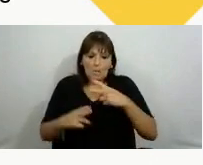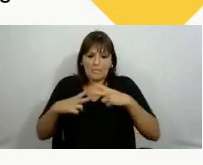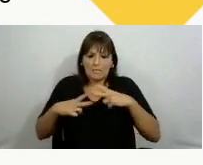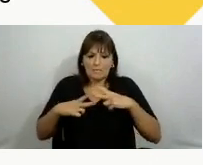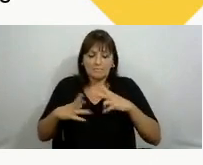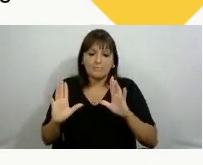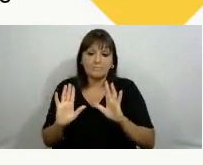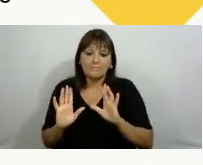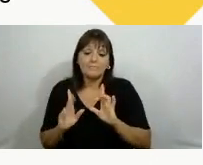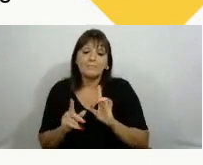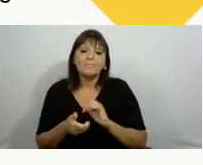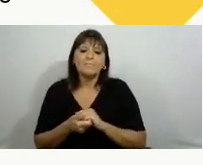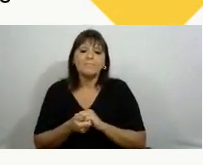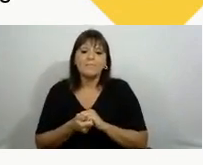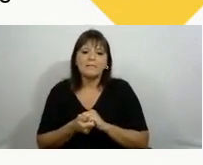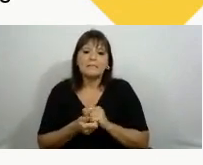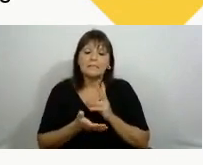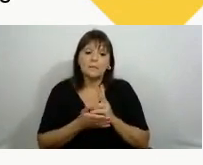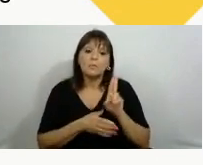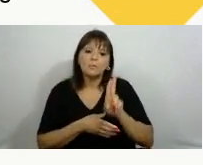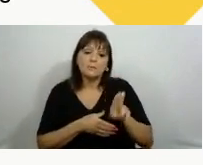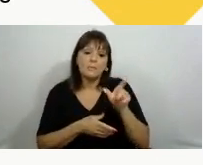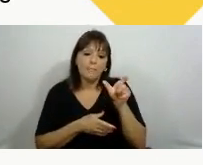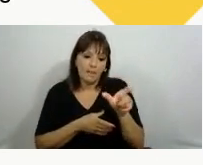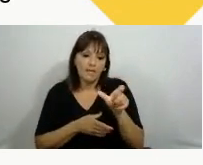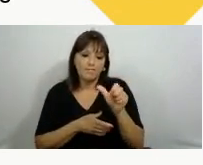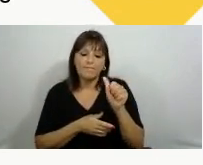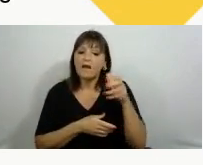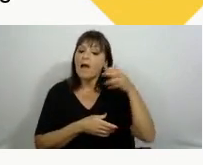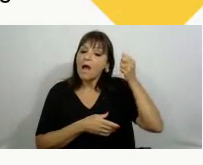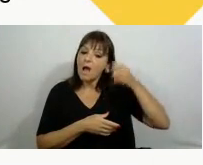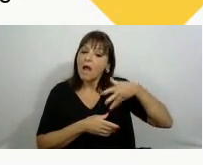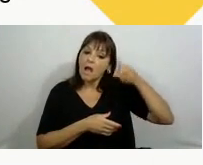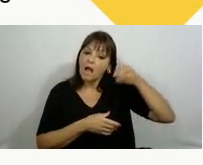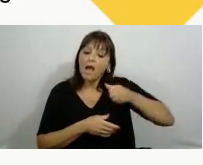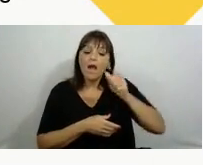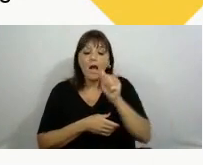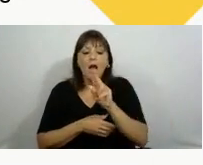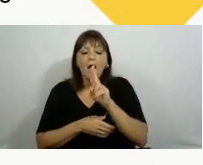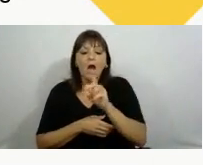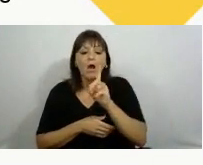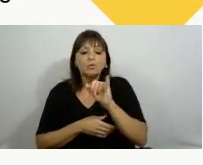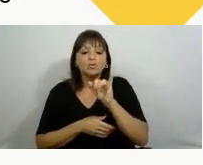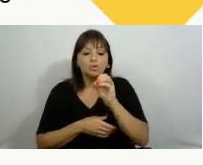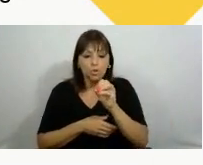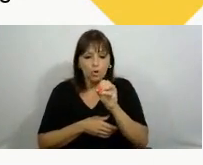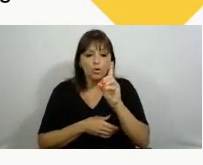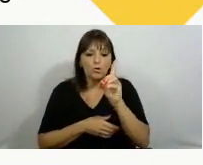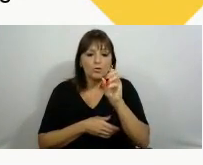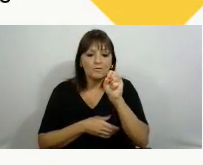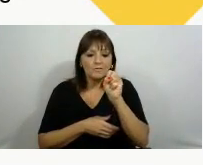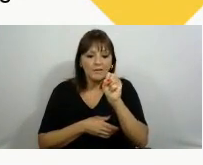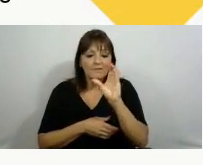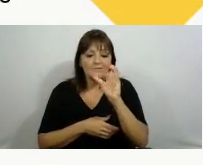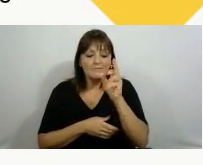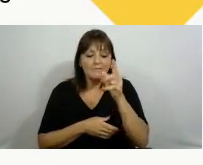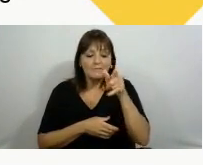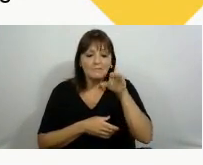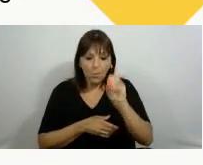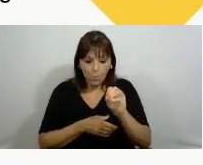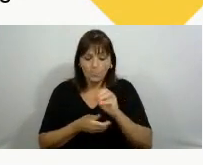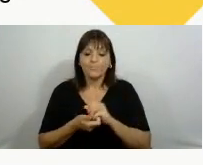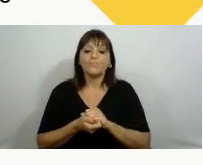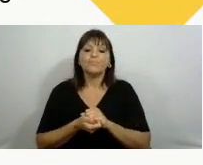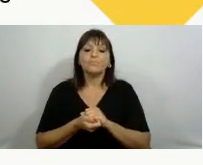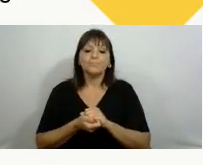nós recomendamos a audiodescrição, a palavra audiodescrição. E aproveitando, vou deixar um exemplo, né? E